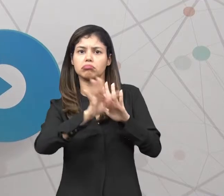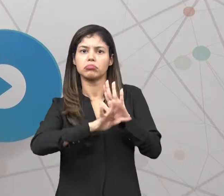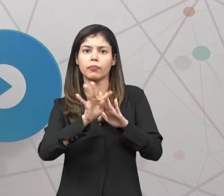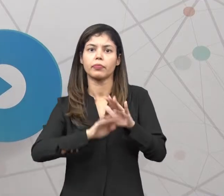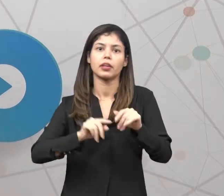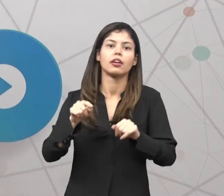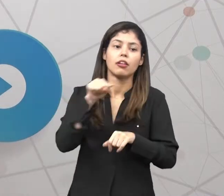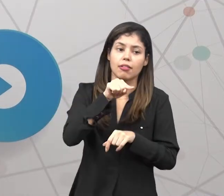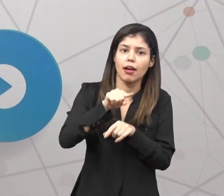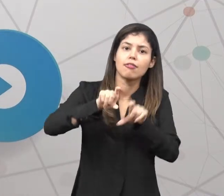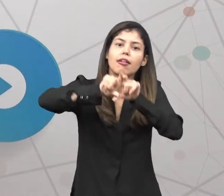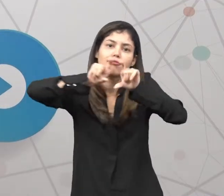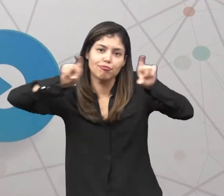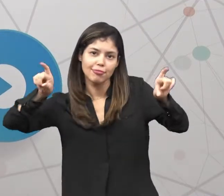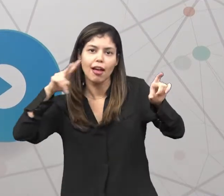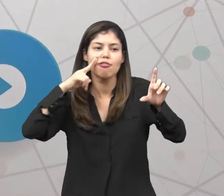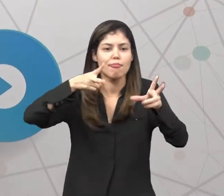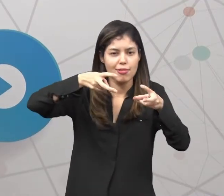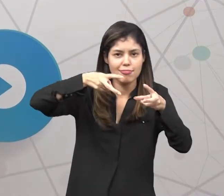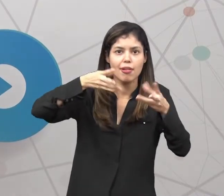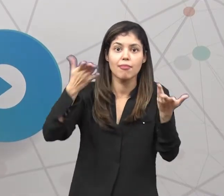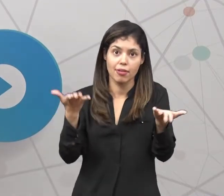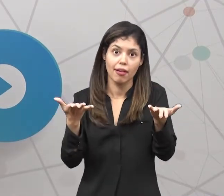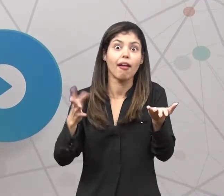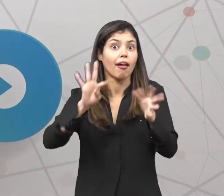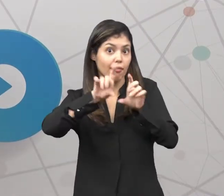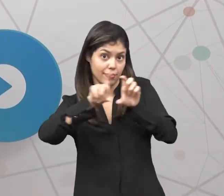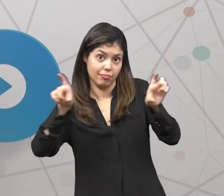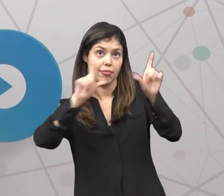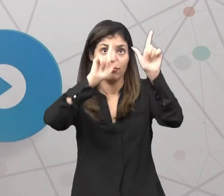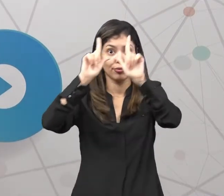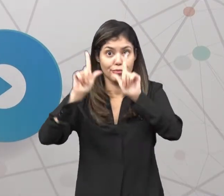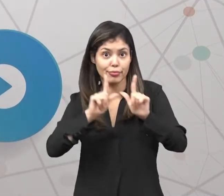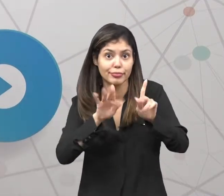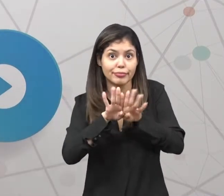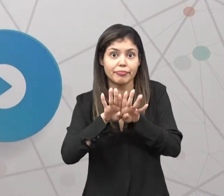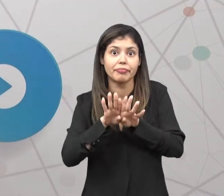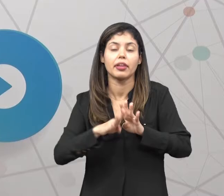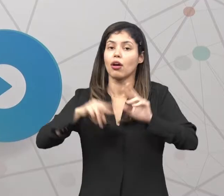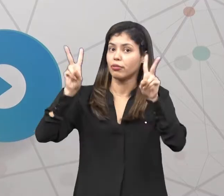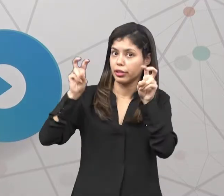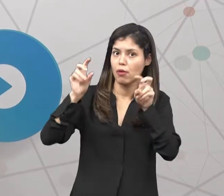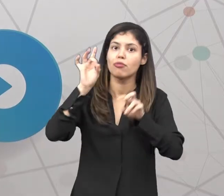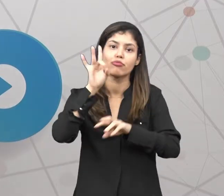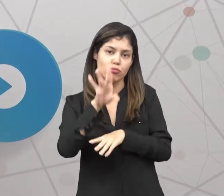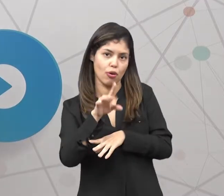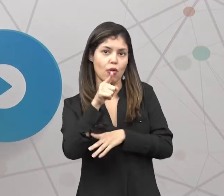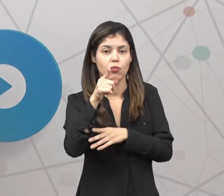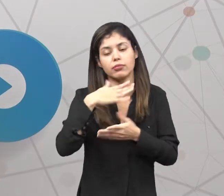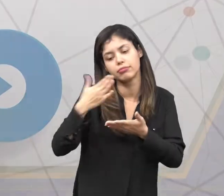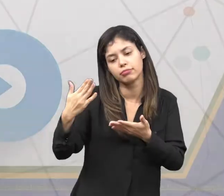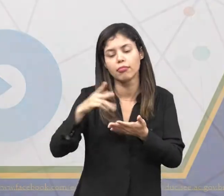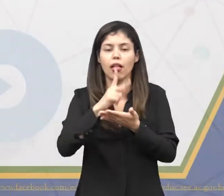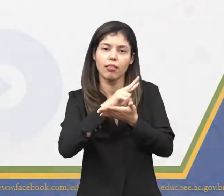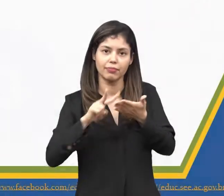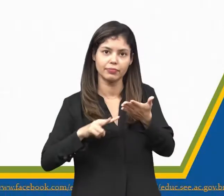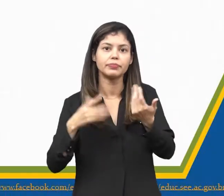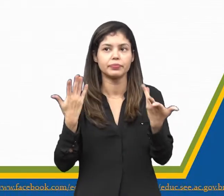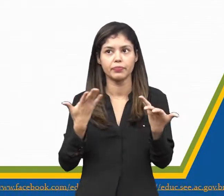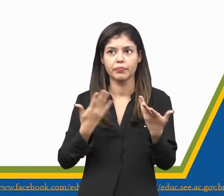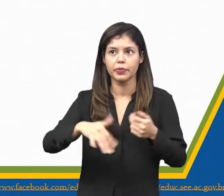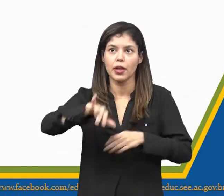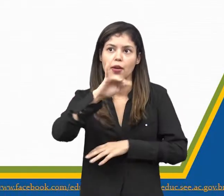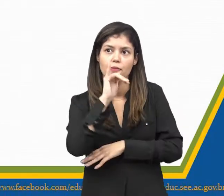caso da tirinha, quando você já vê que é uma tirinha. Aí a temática você só vai saber quando lê essa tirinha.